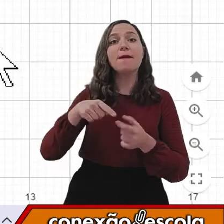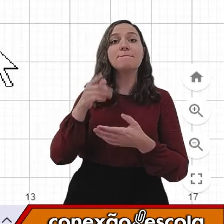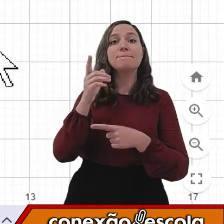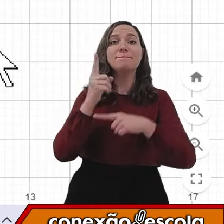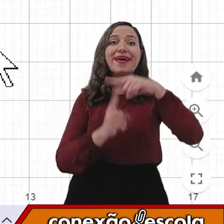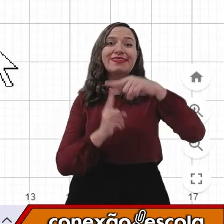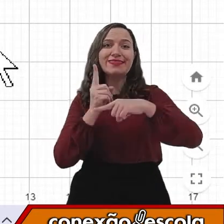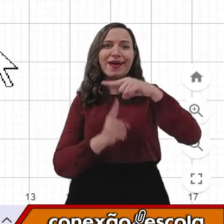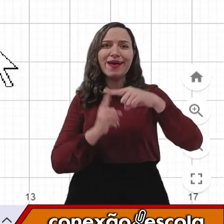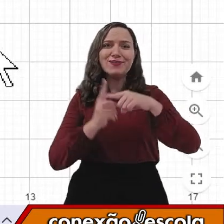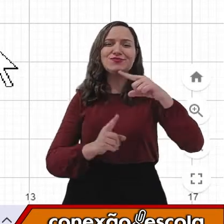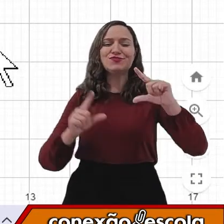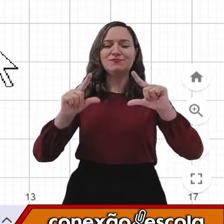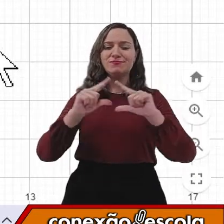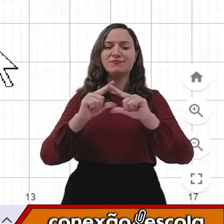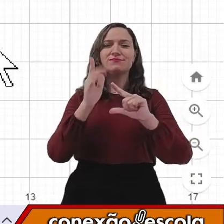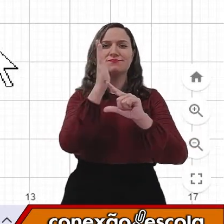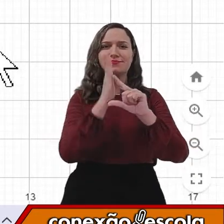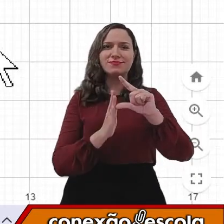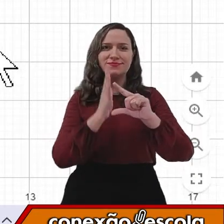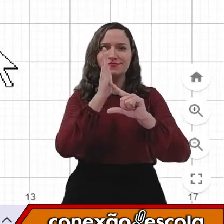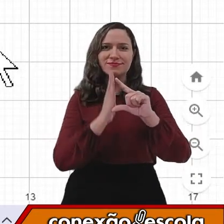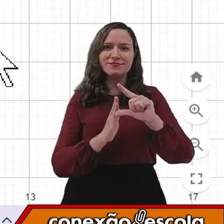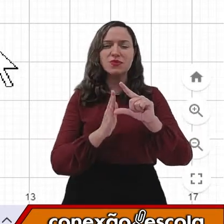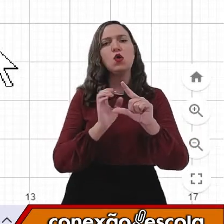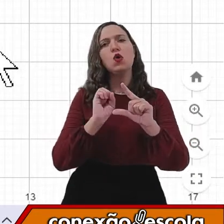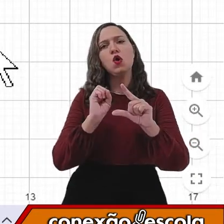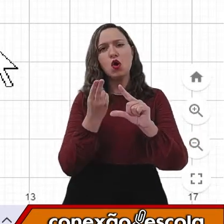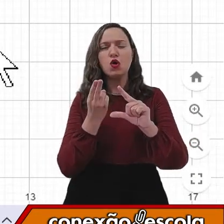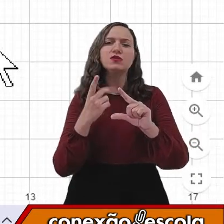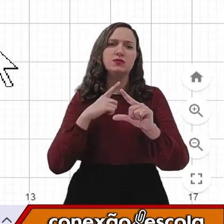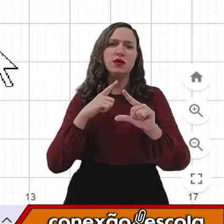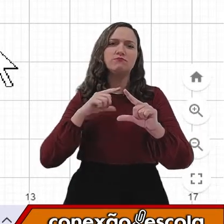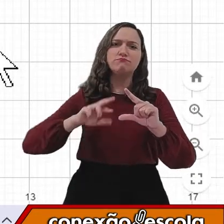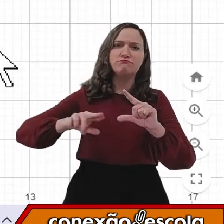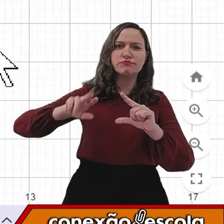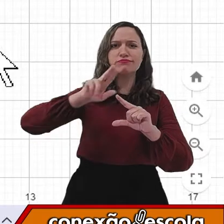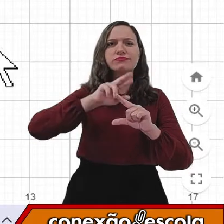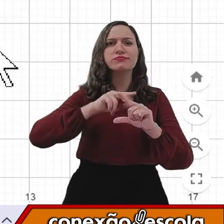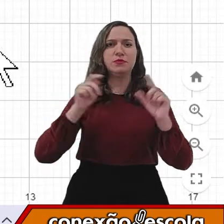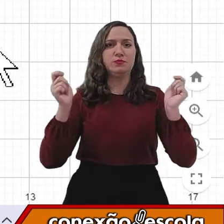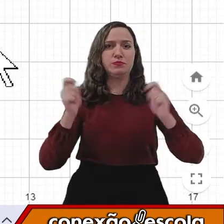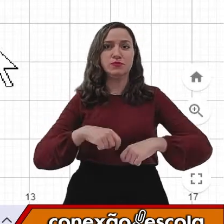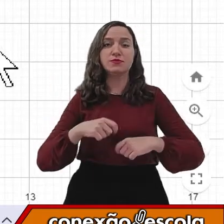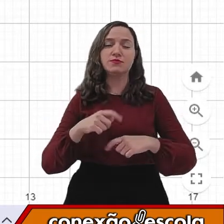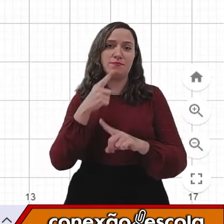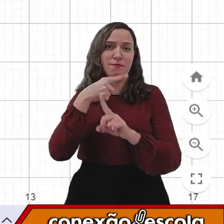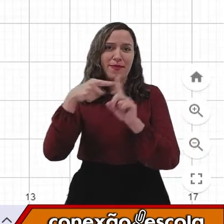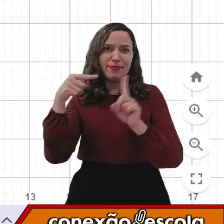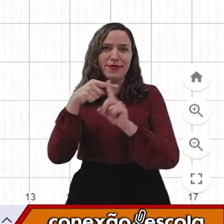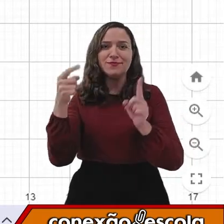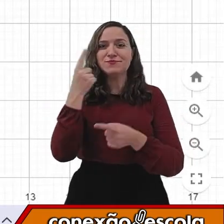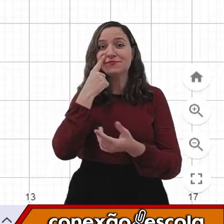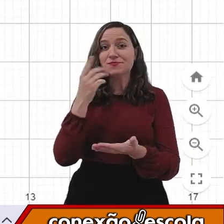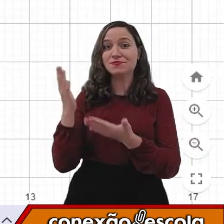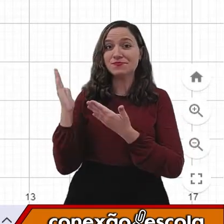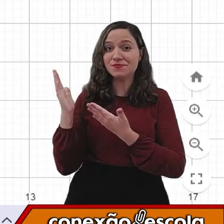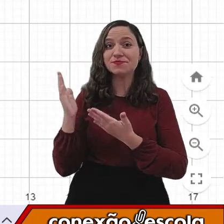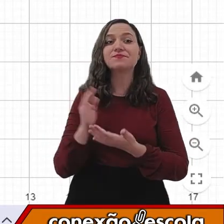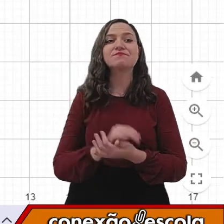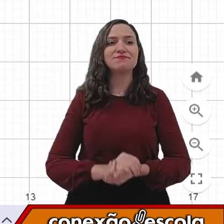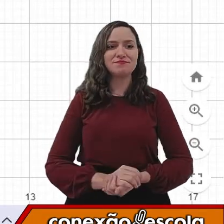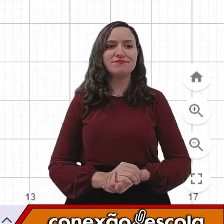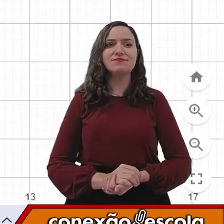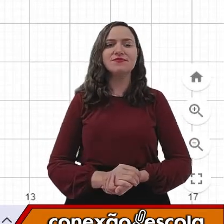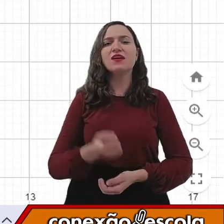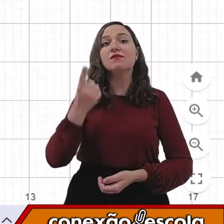mediana passa no ponto médio de um lado e vai até o vértice oposto. Então, vamos aqui neste item